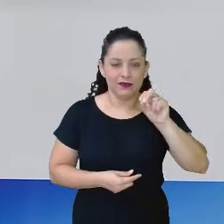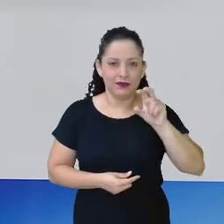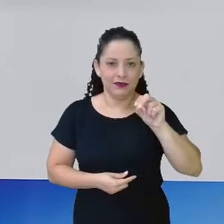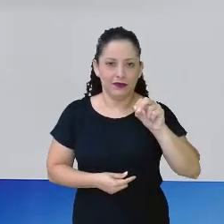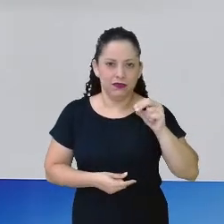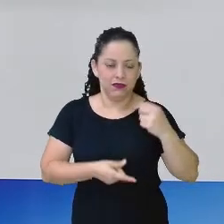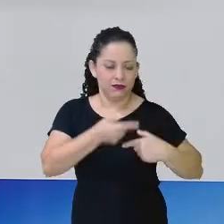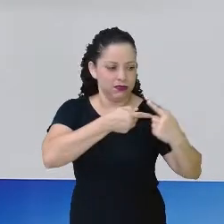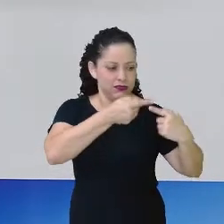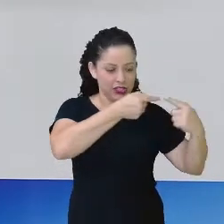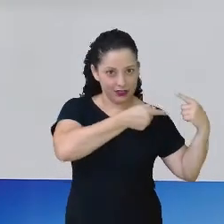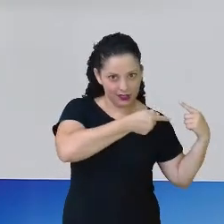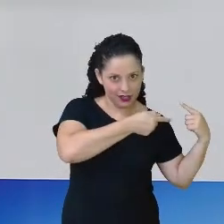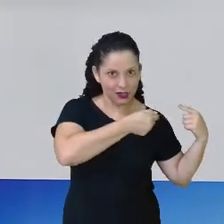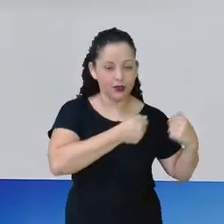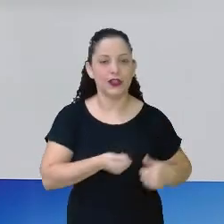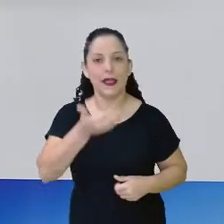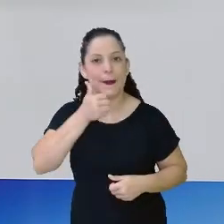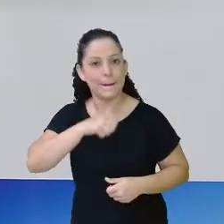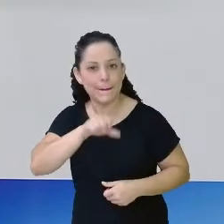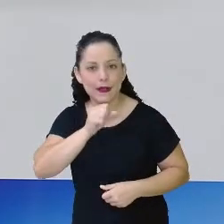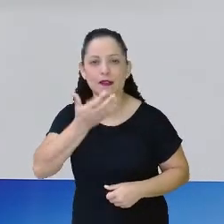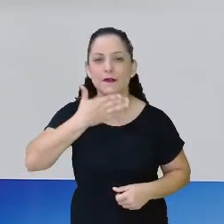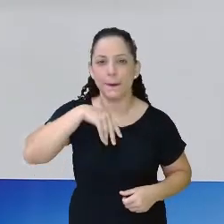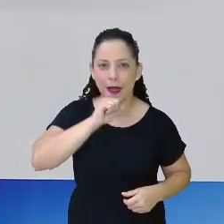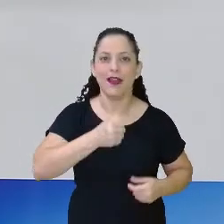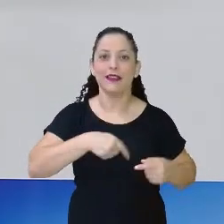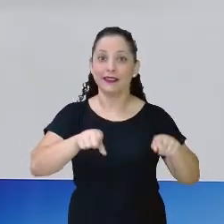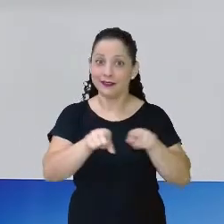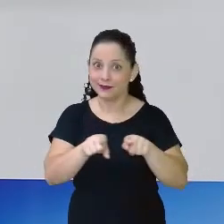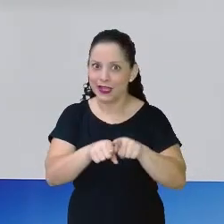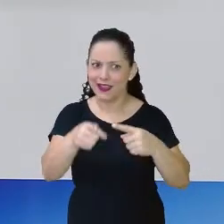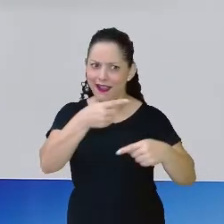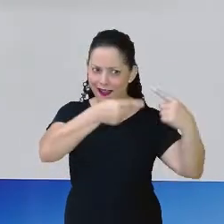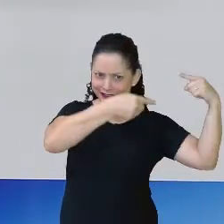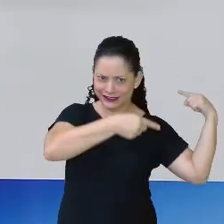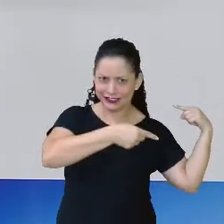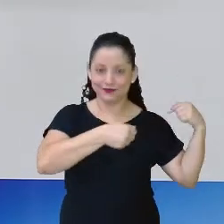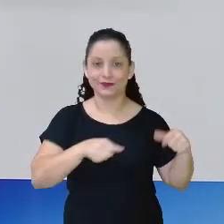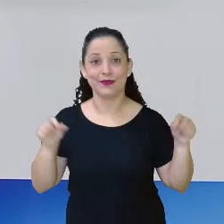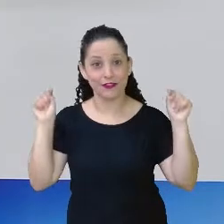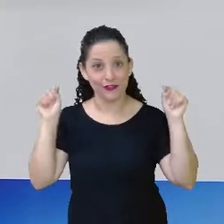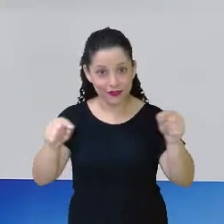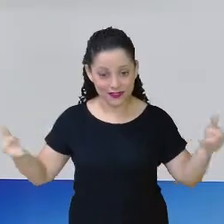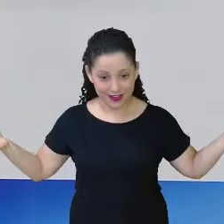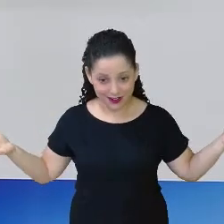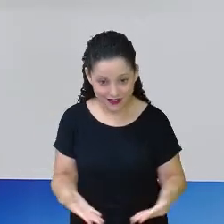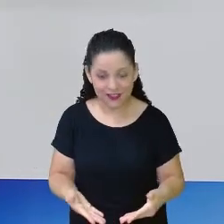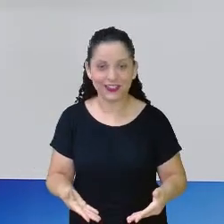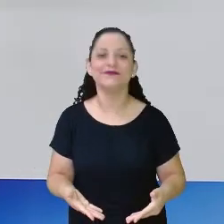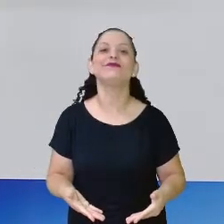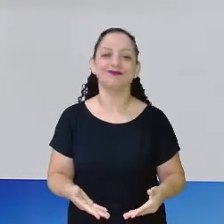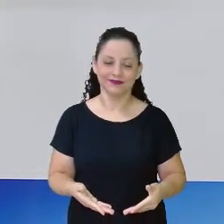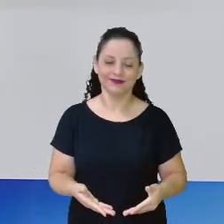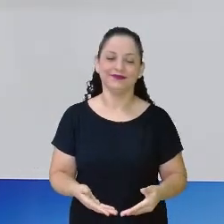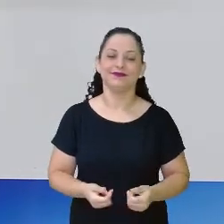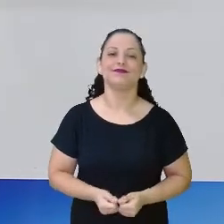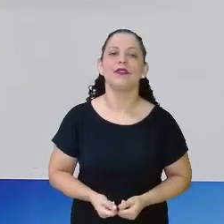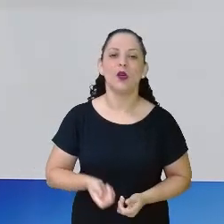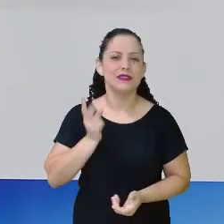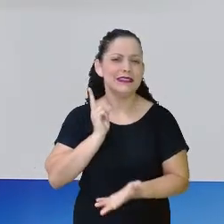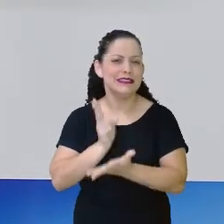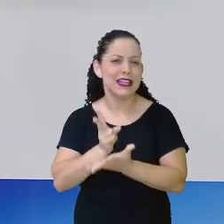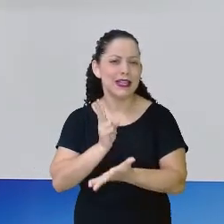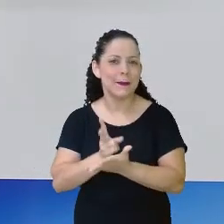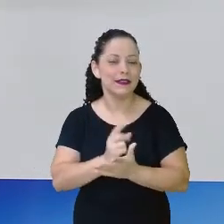geração, seus pais são de outra geração, você agora é de outra geração, compreende? Então, sempre que a